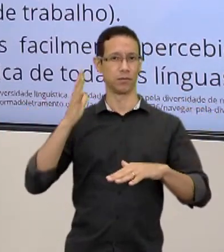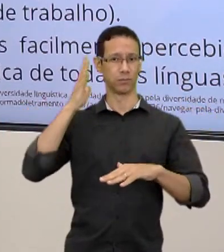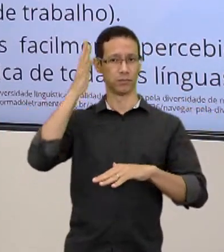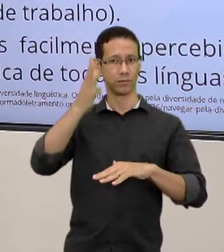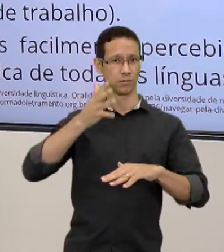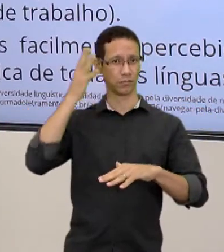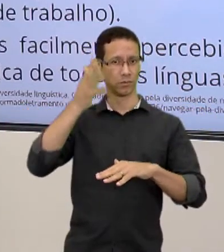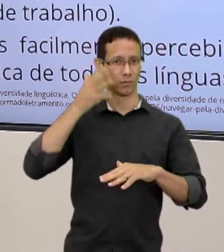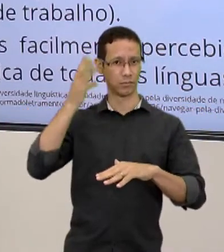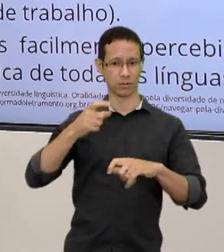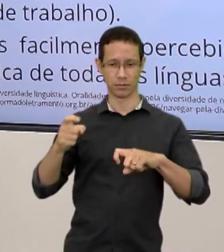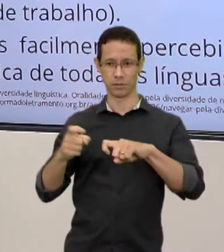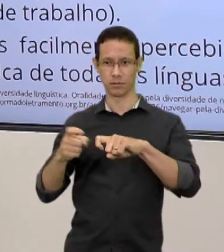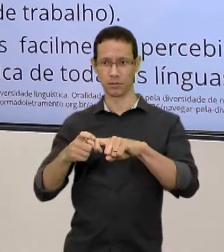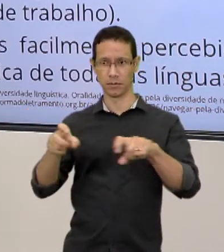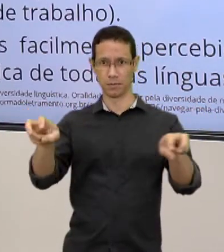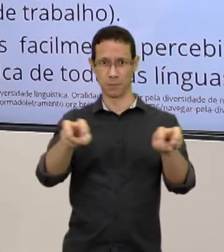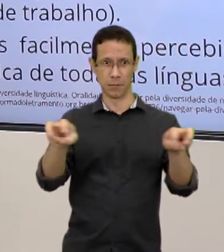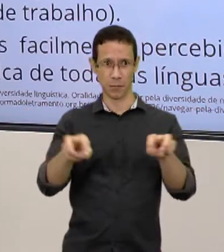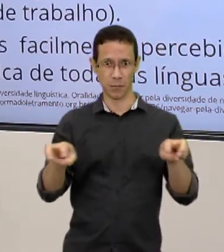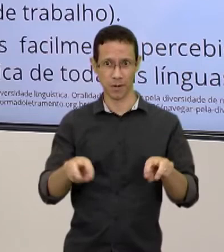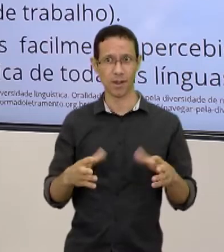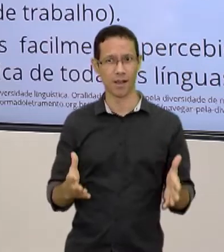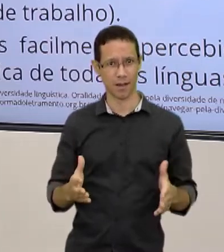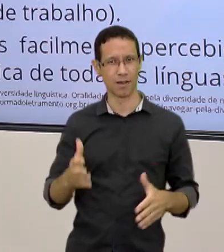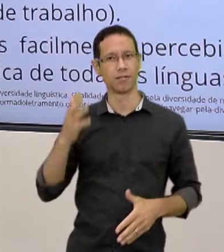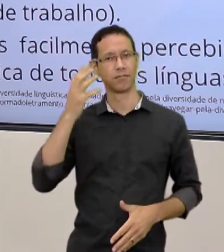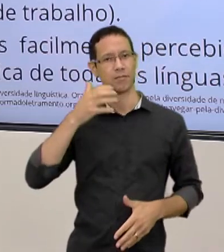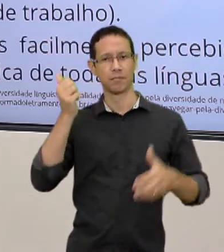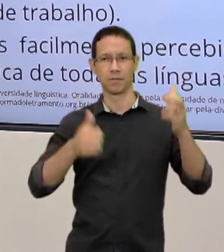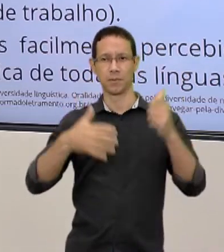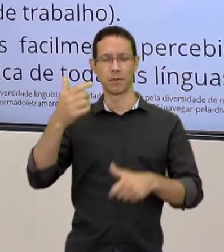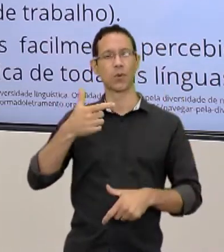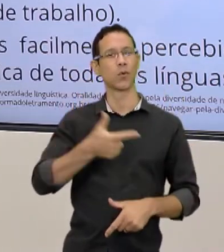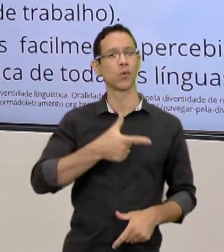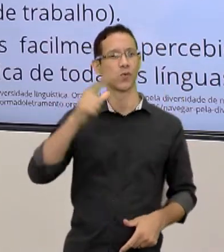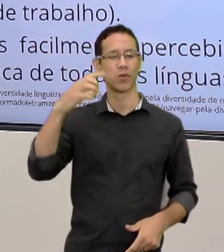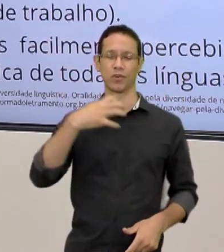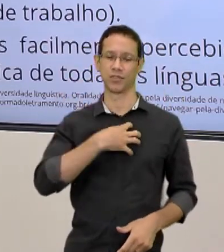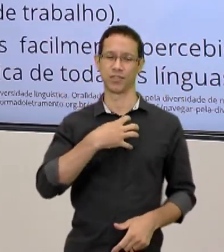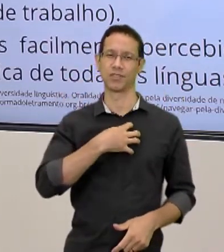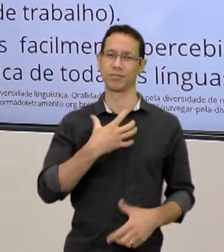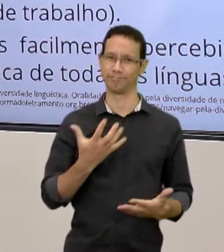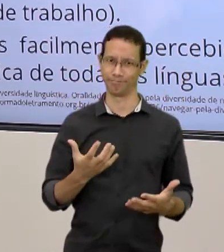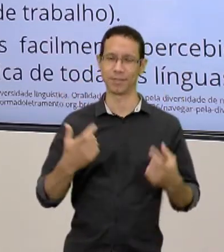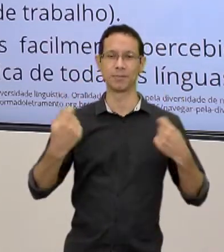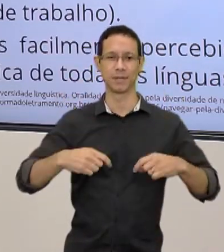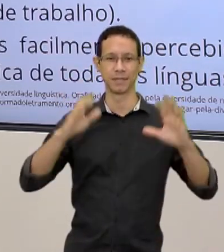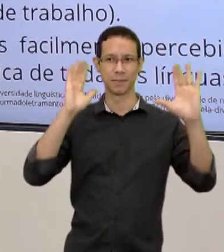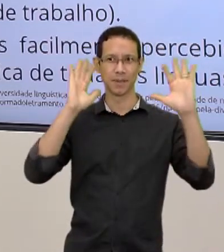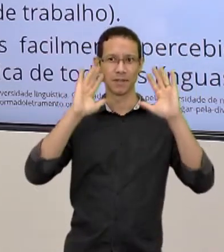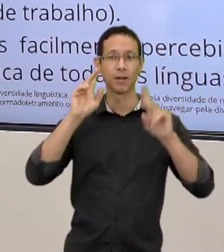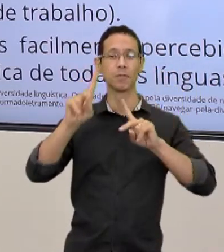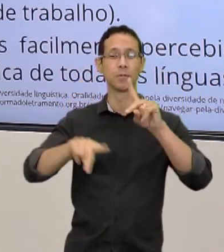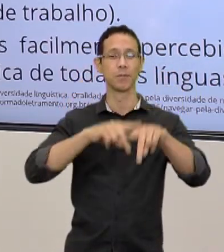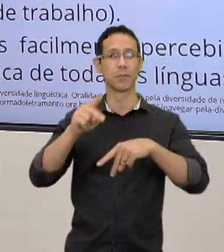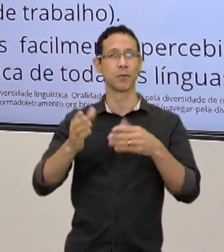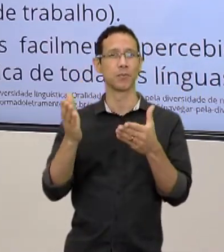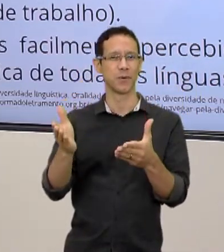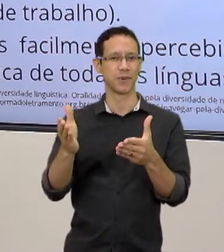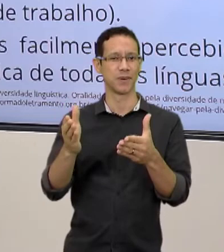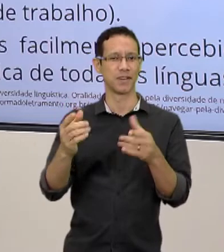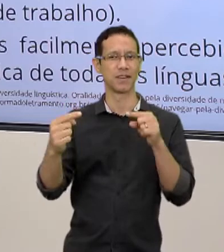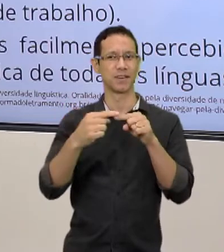ali mais específica para a área dele, ele já vai utilizar uma outra variedade. Então, sempre pensando nisso, né? No meu público, qual o contexto